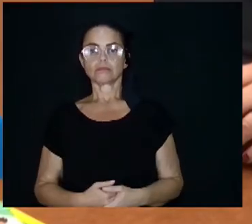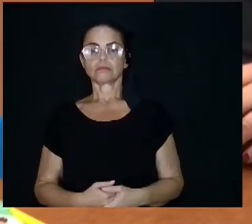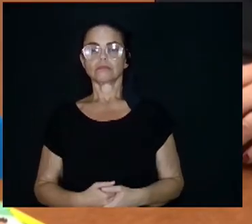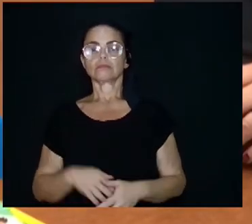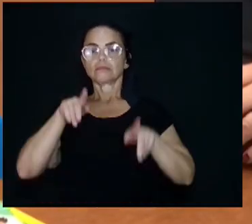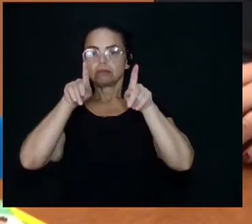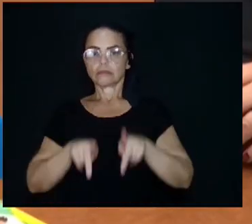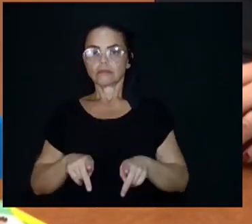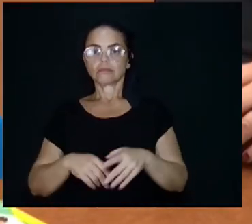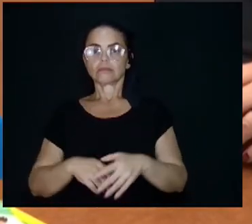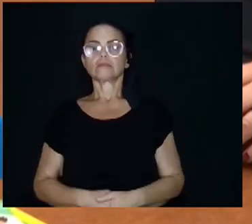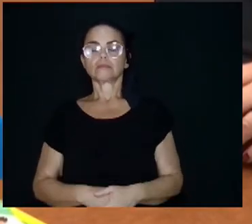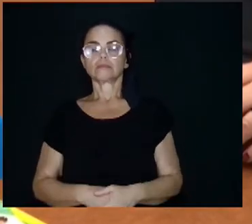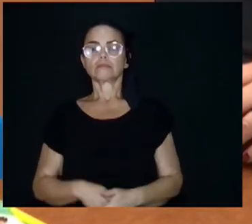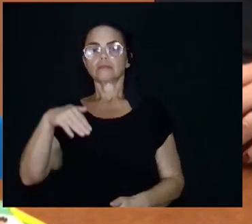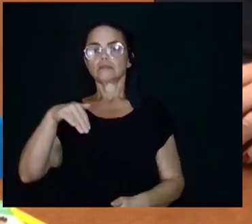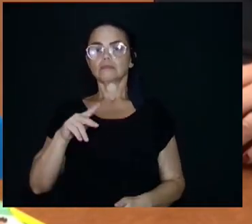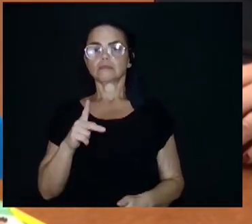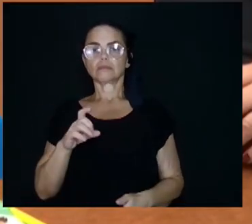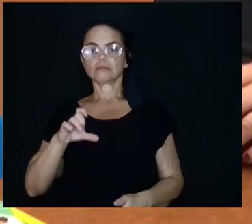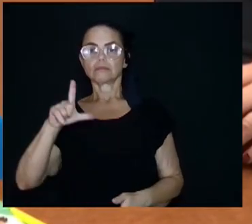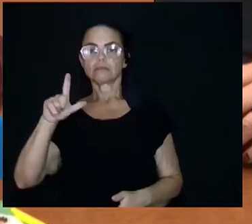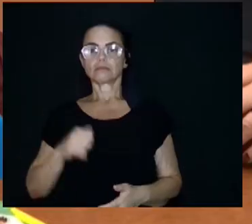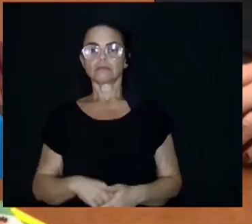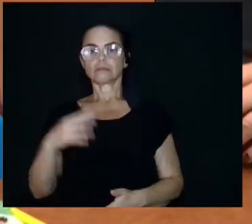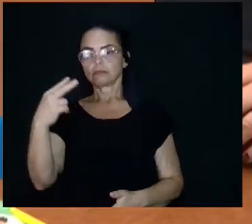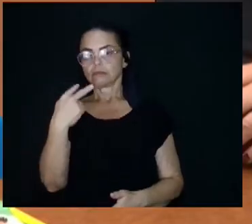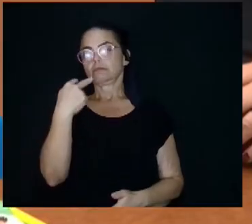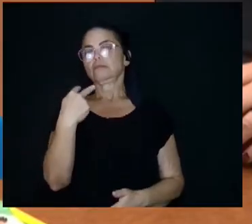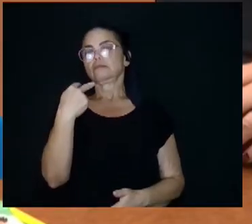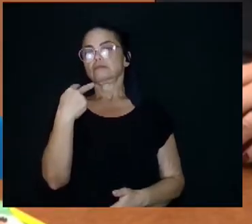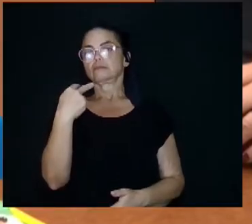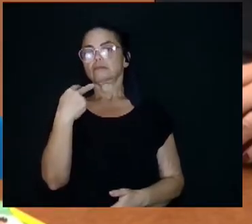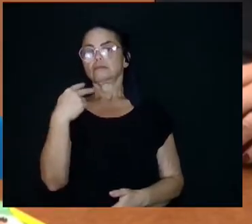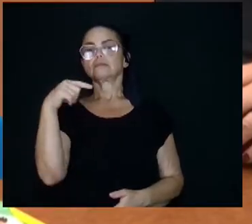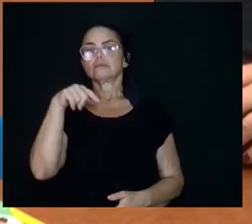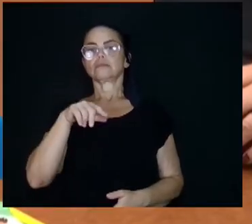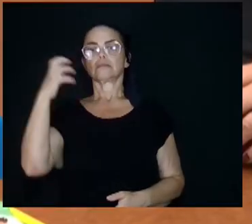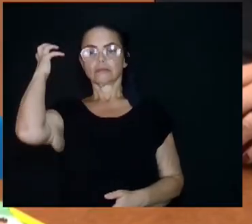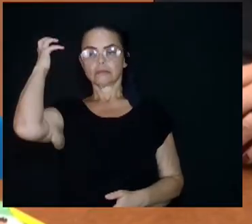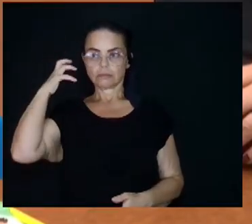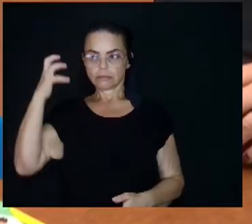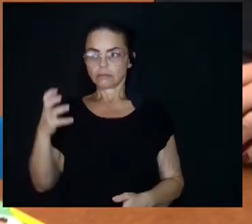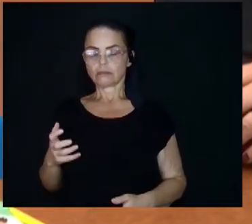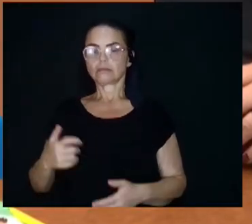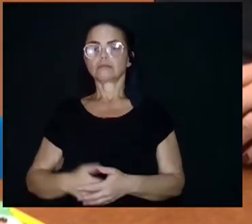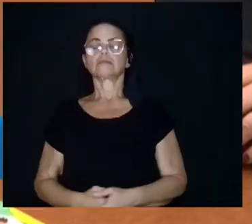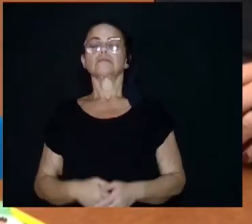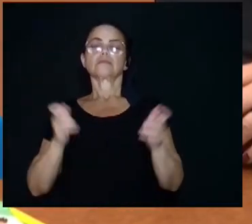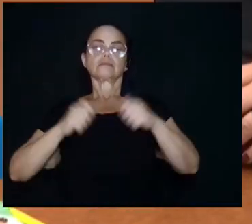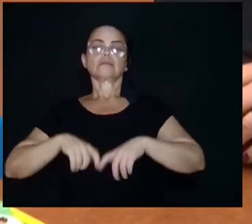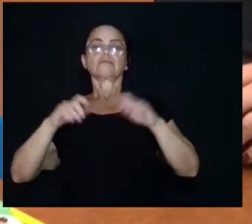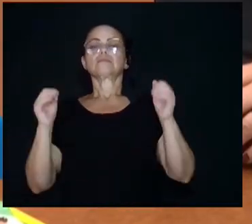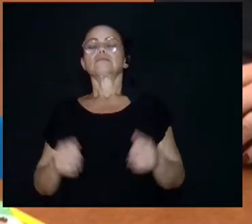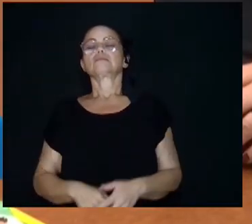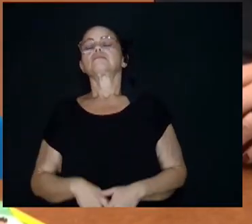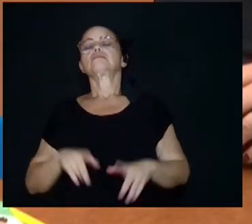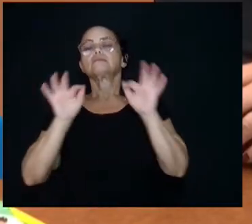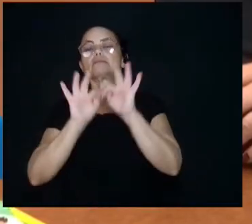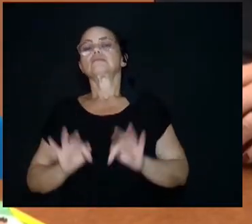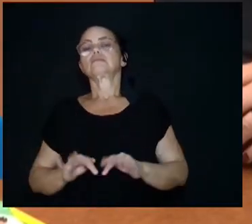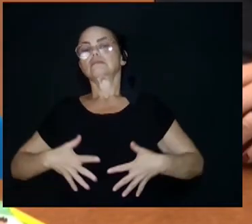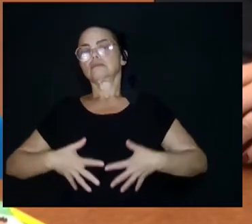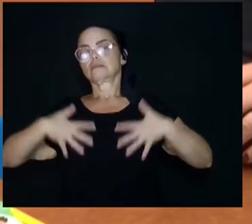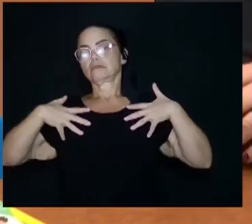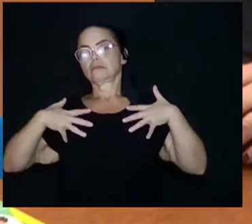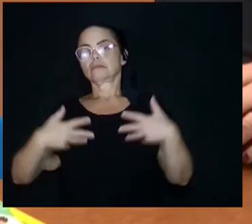Michel especificamente, me viu, falou, olha, acho que a Guida poderia ser, eu fiquei bastante feliz com isso. Então, agradecer mais uma vez,